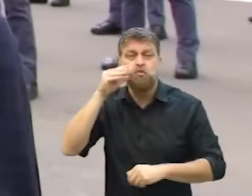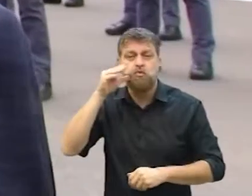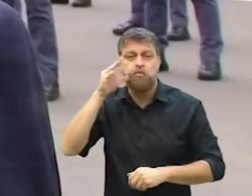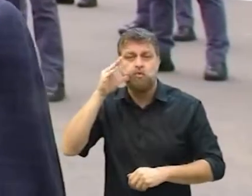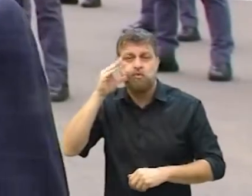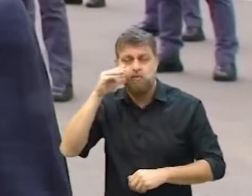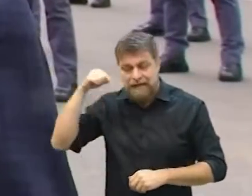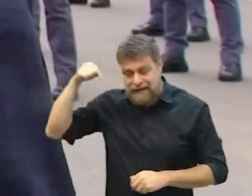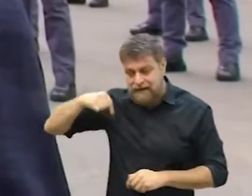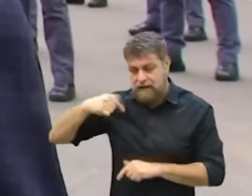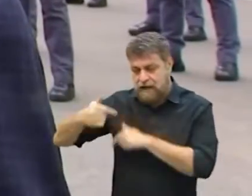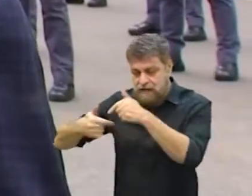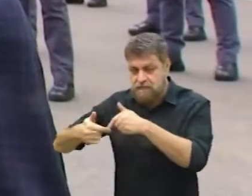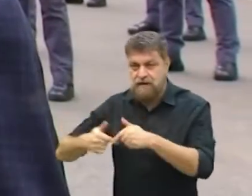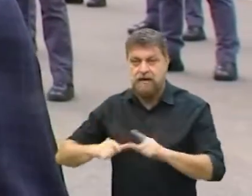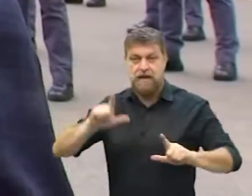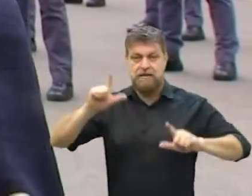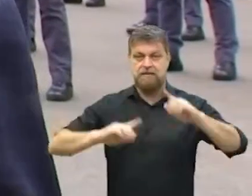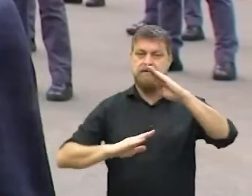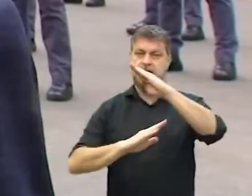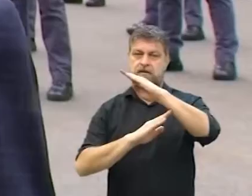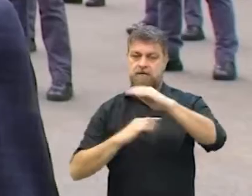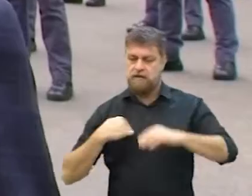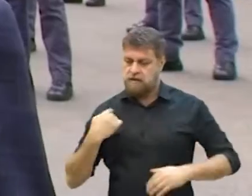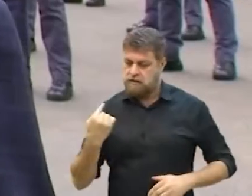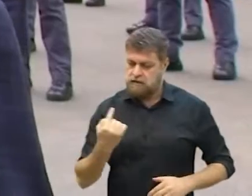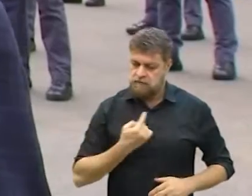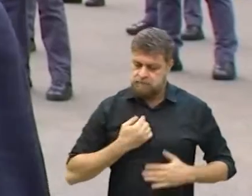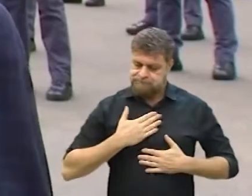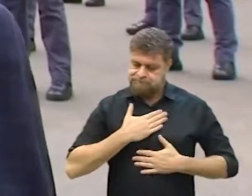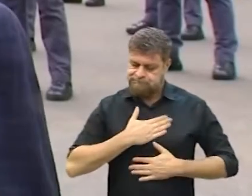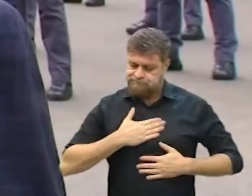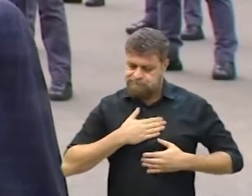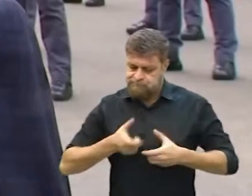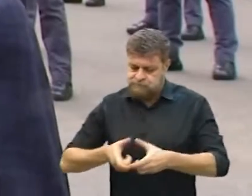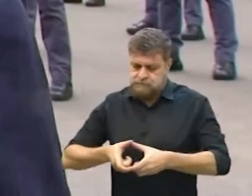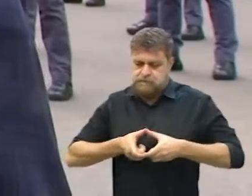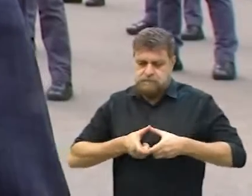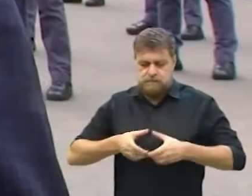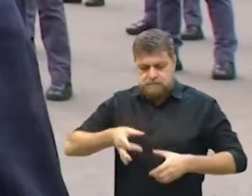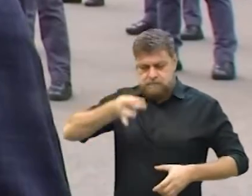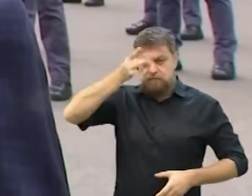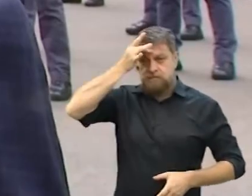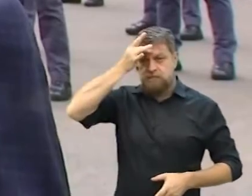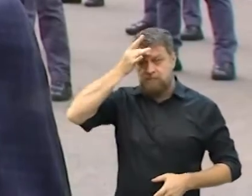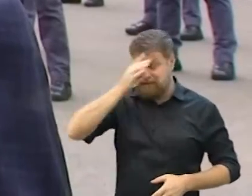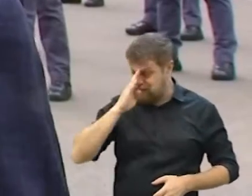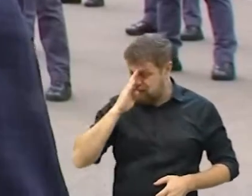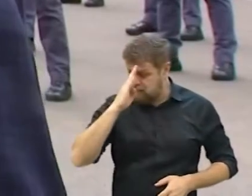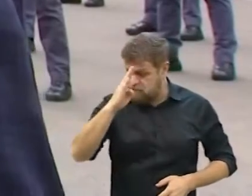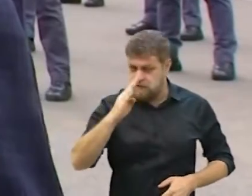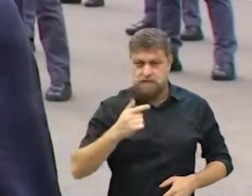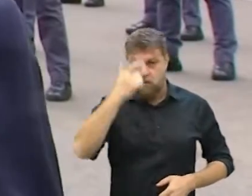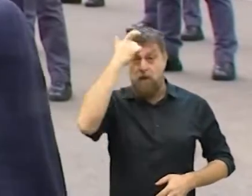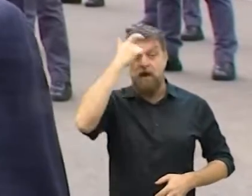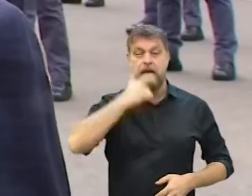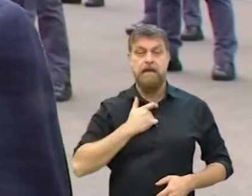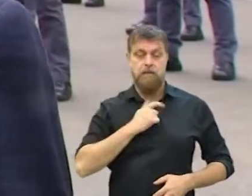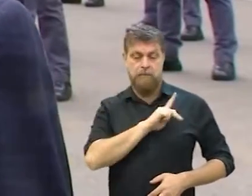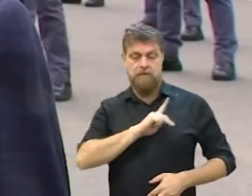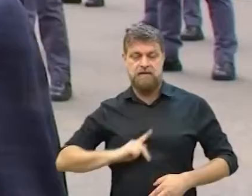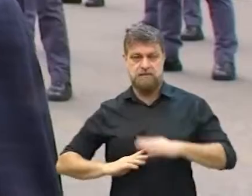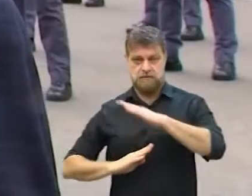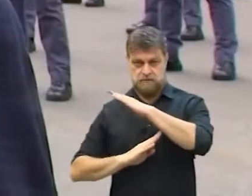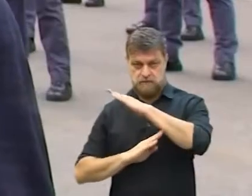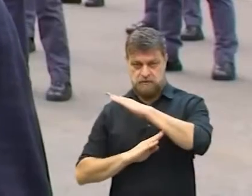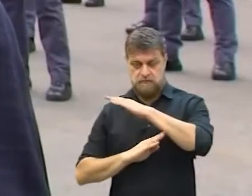de funcionários da Câmara Municipal e da TV Câmara. Então, para nós é um reconhecimento inesquecível, principalmente nesse momento em